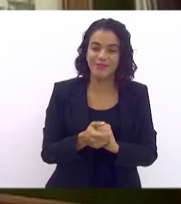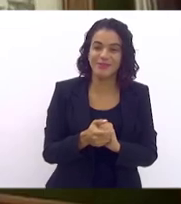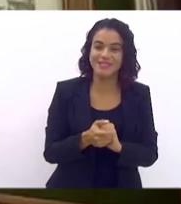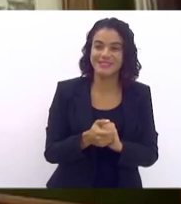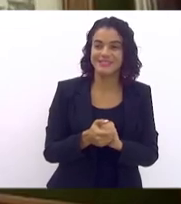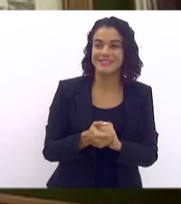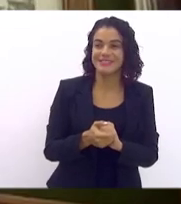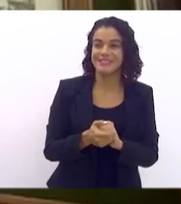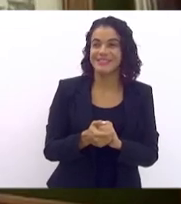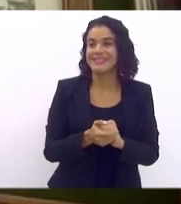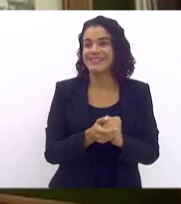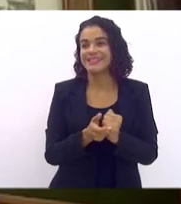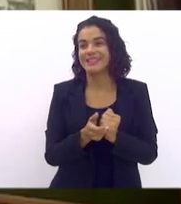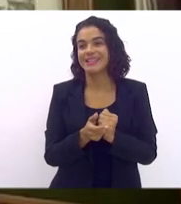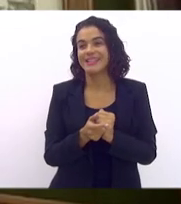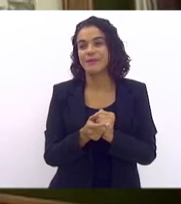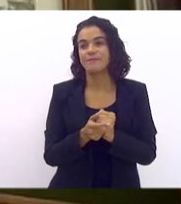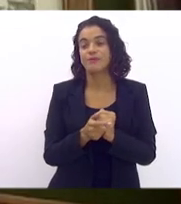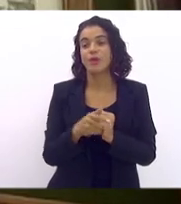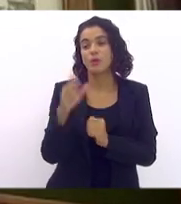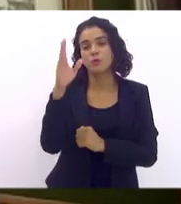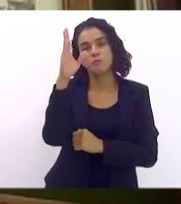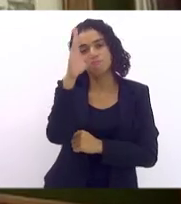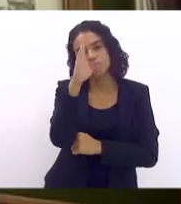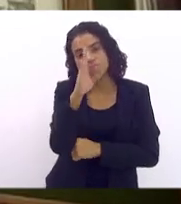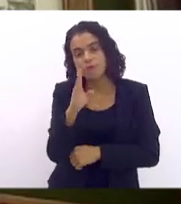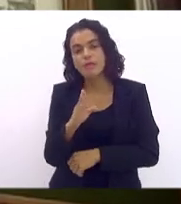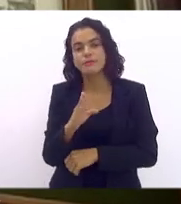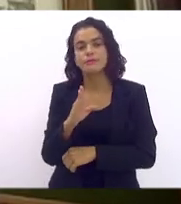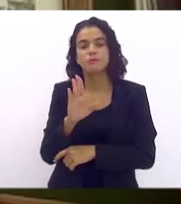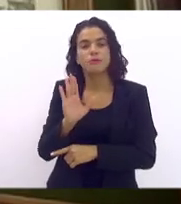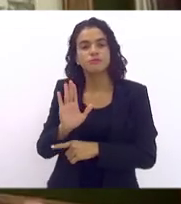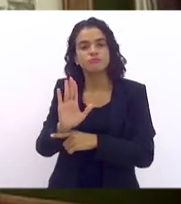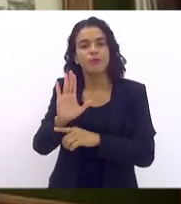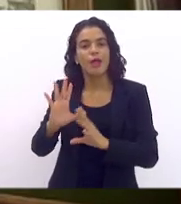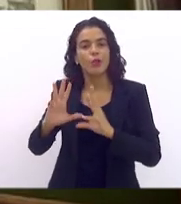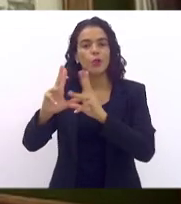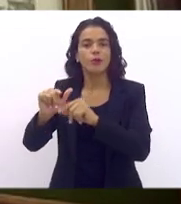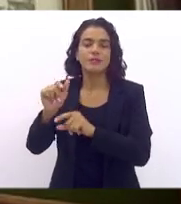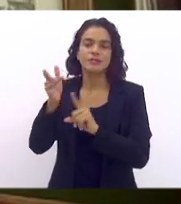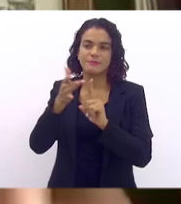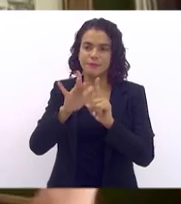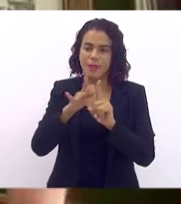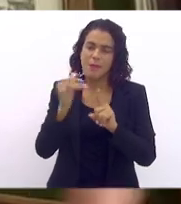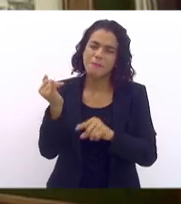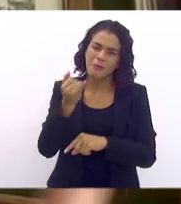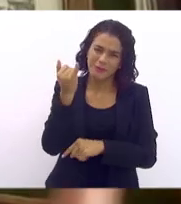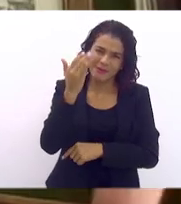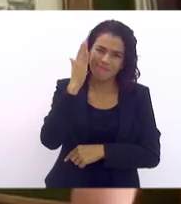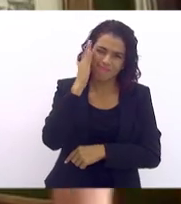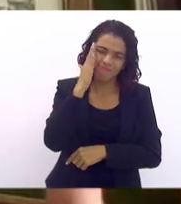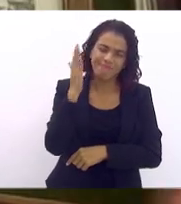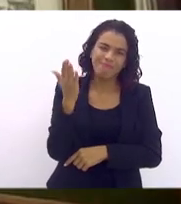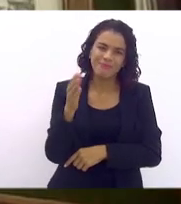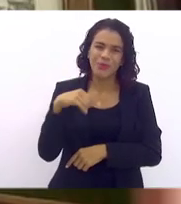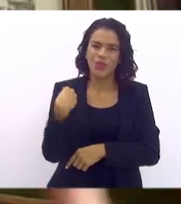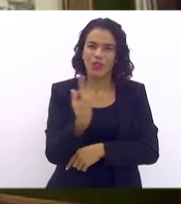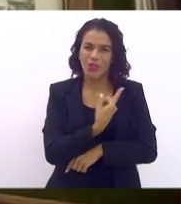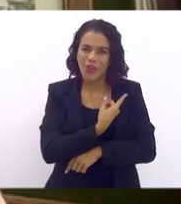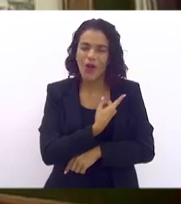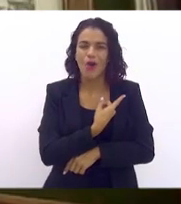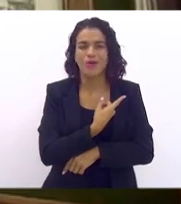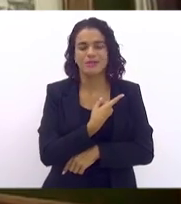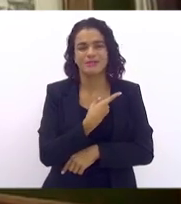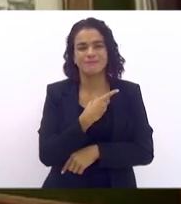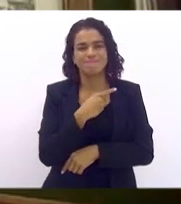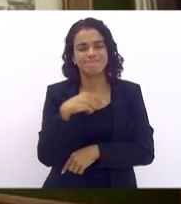contribuir aí com todo o Brasil, com essas vítimas. E é muito importante, sabe, que vocês, que todos nós venhamos